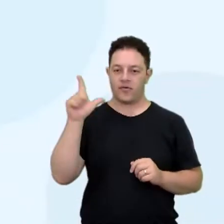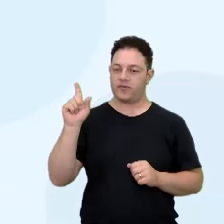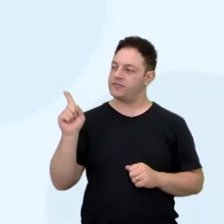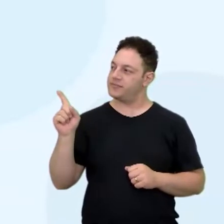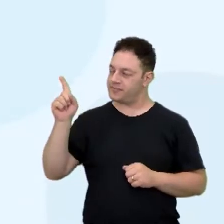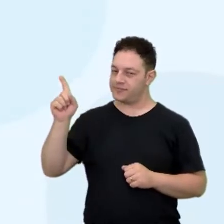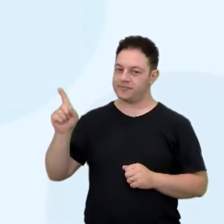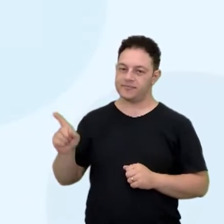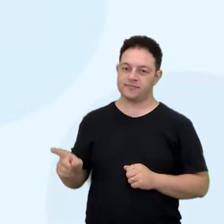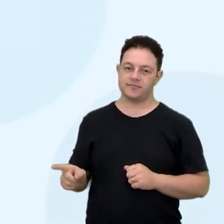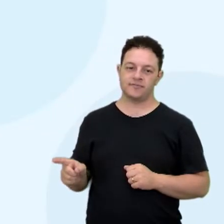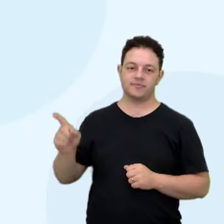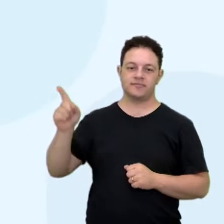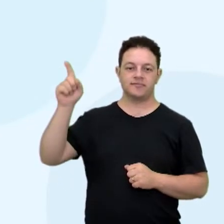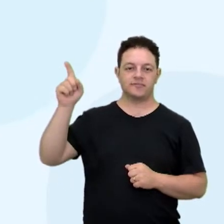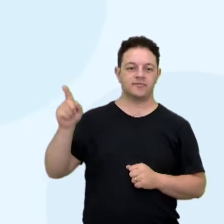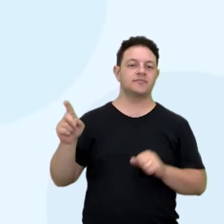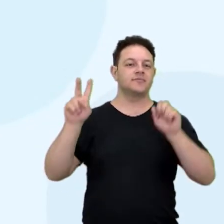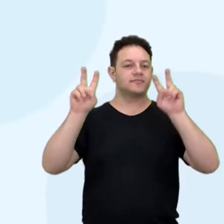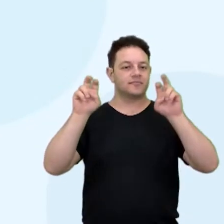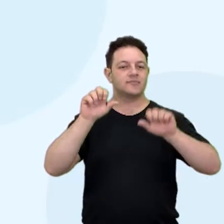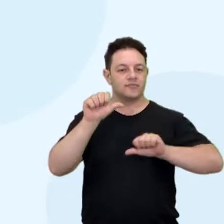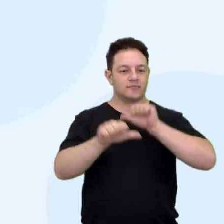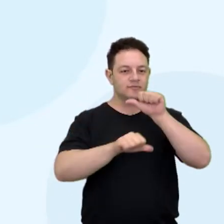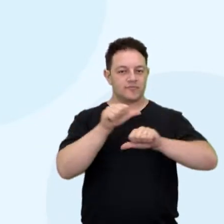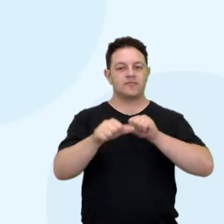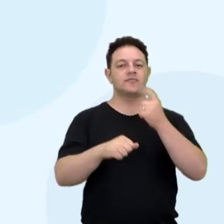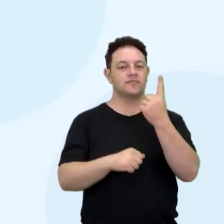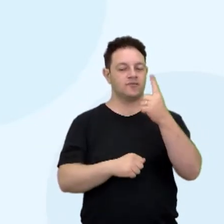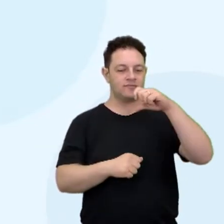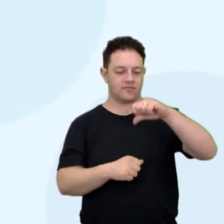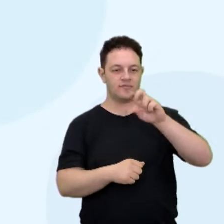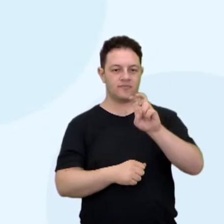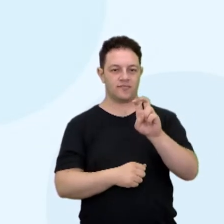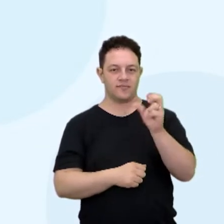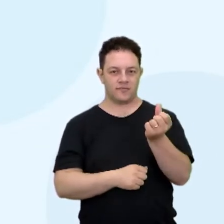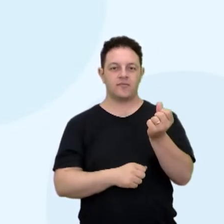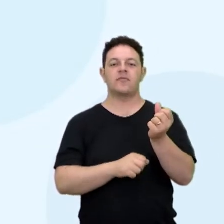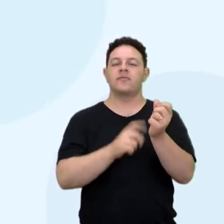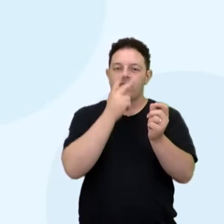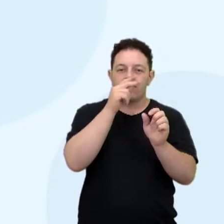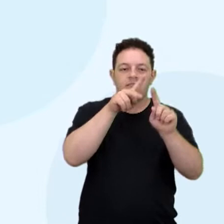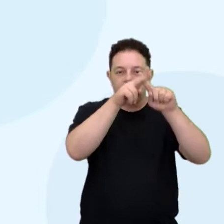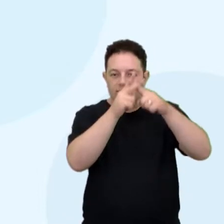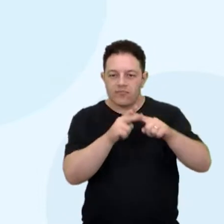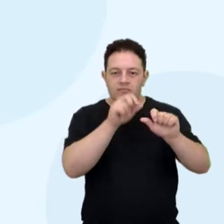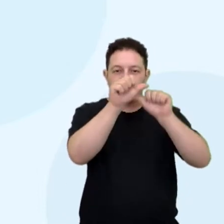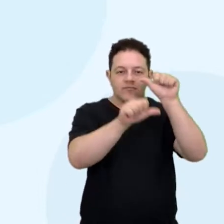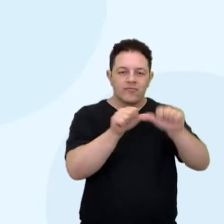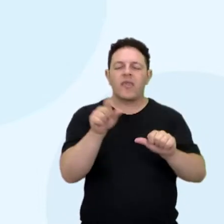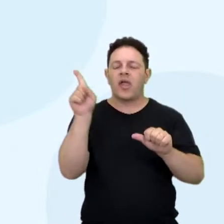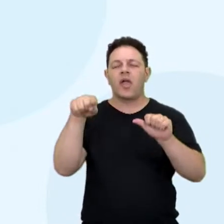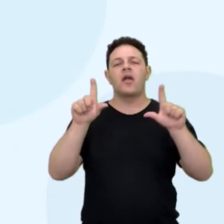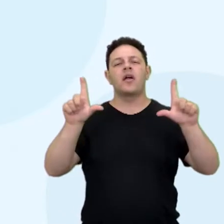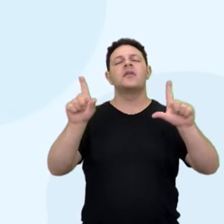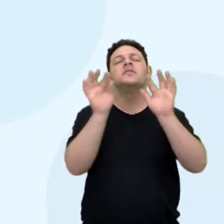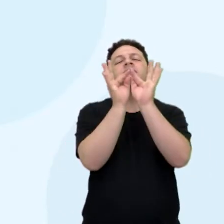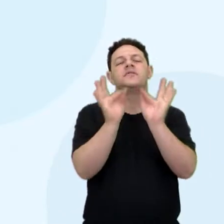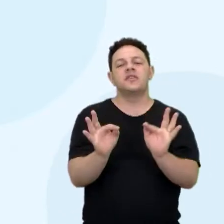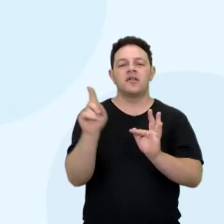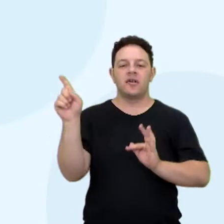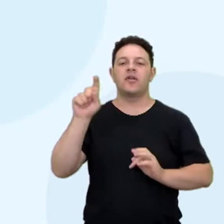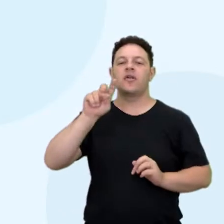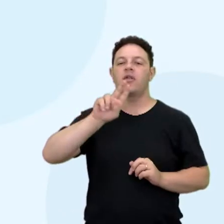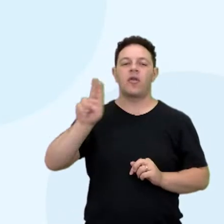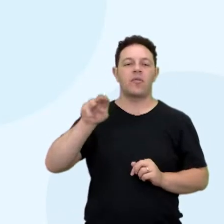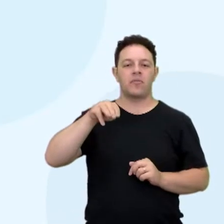por gentileza, né? Essa escala que foi modificada aí em 1956, né? Uma versão simplificada. Ele tem lá o grau